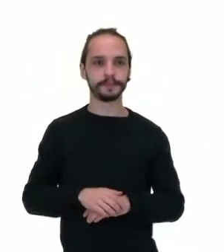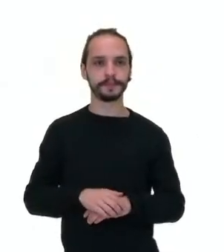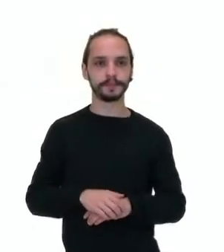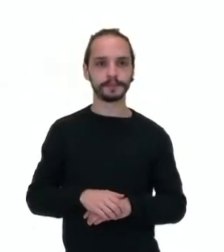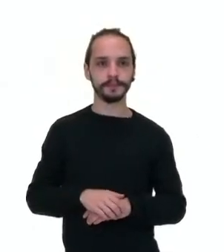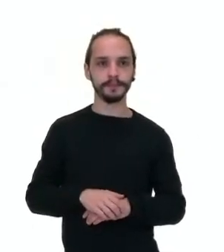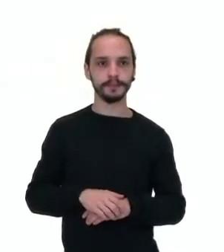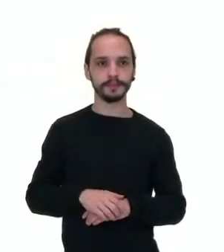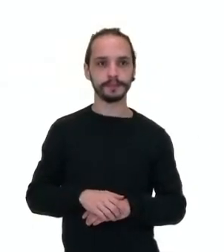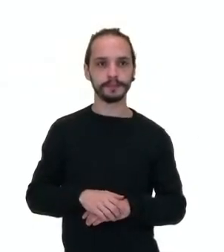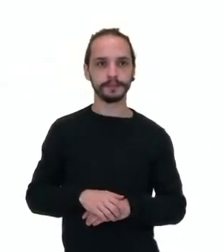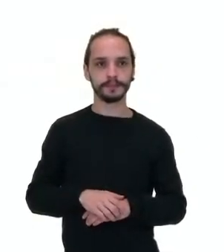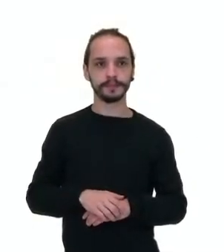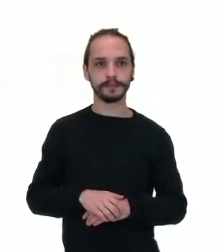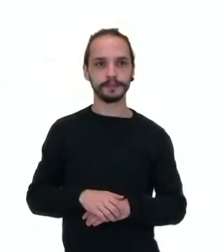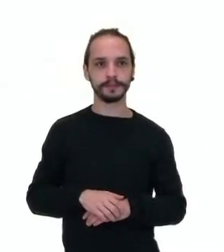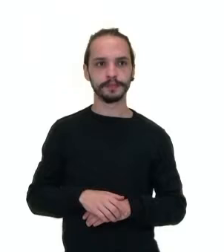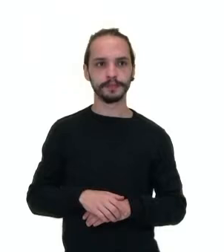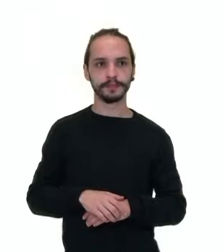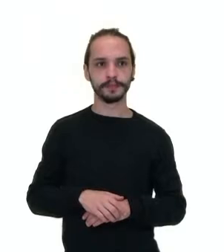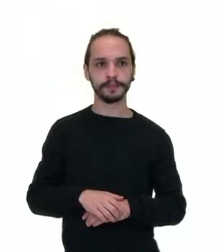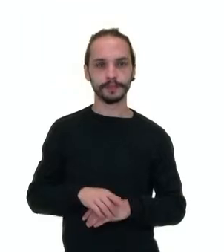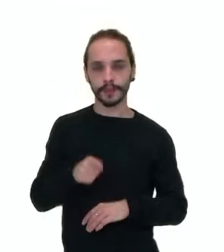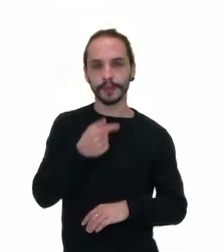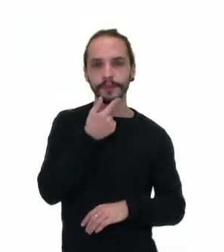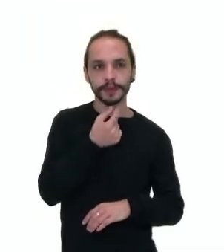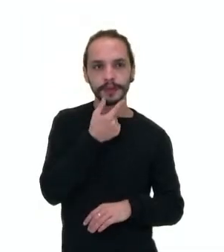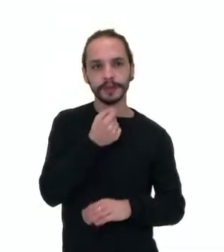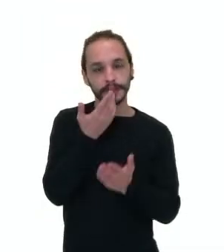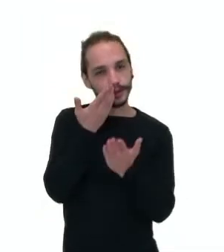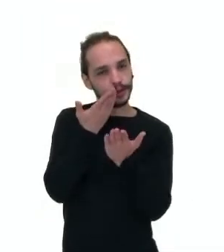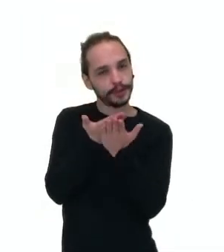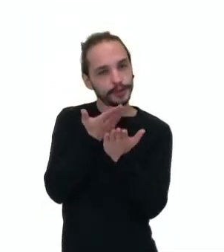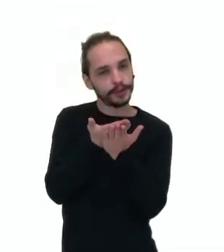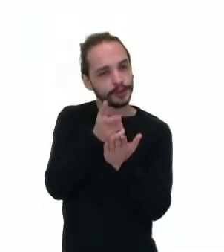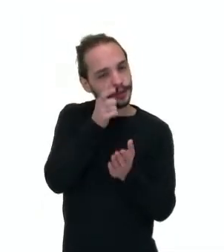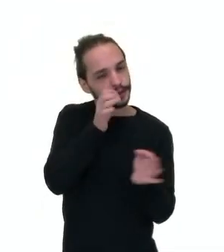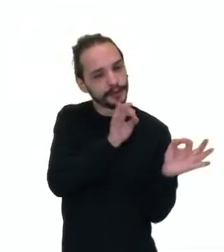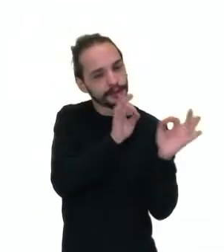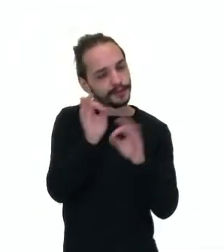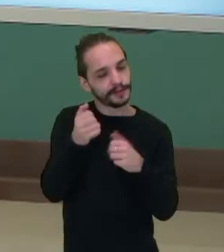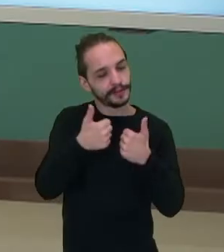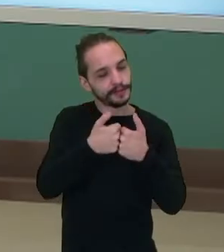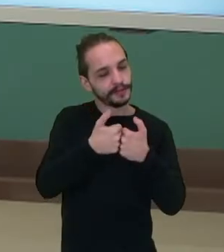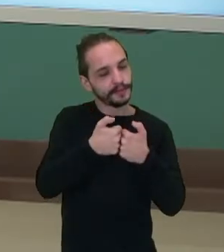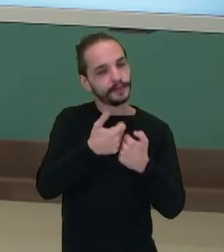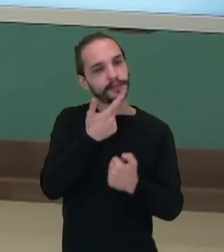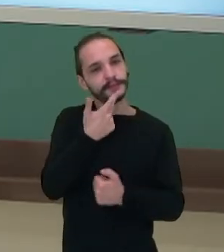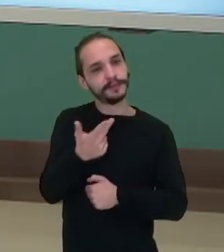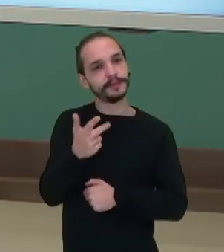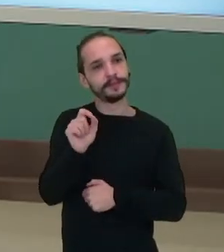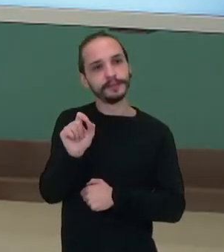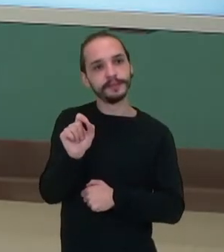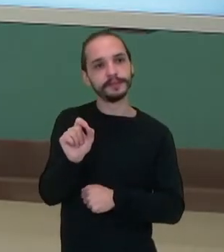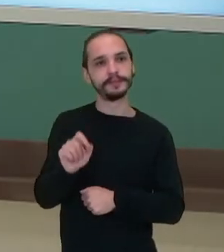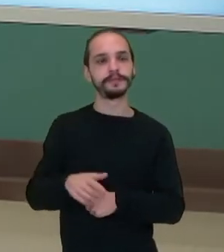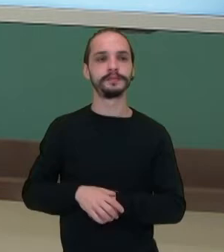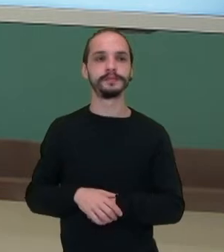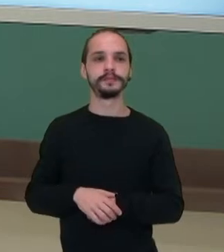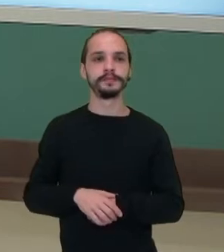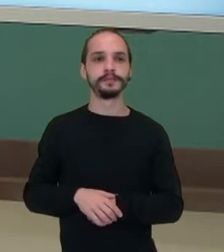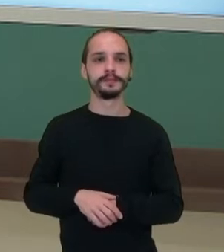né, no caso o Joãozinho, como assistiu às aulas de física, fez as seguintes afirmações. Então, o que ele fez de